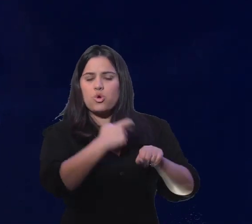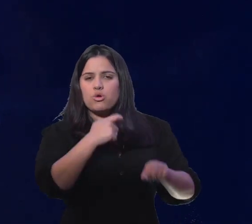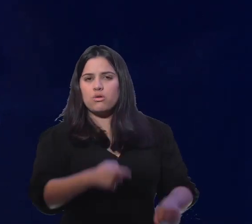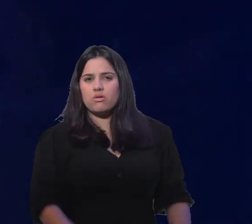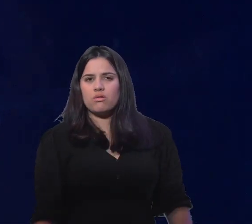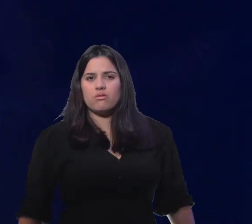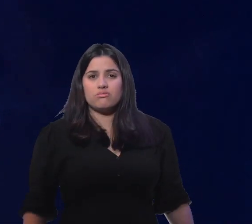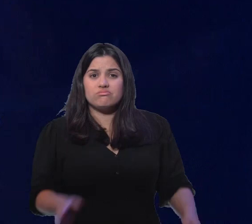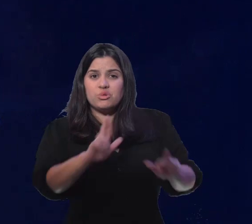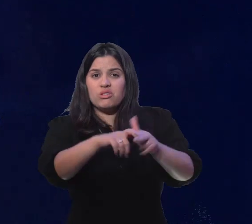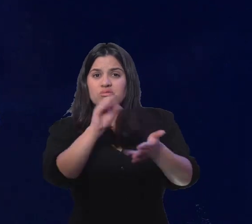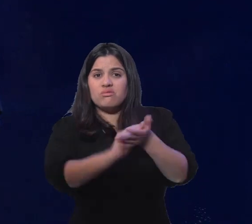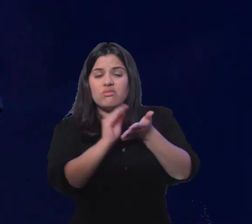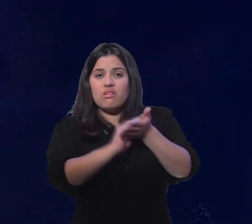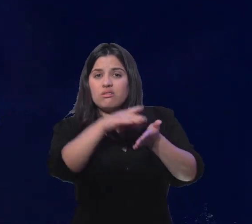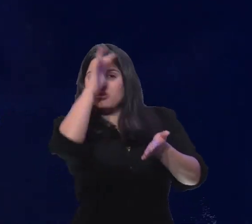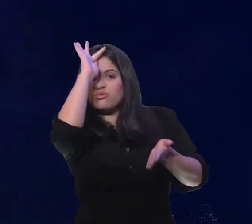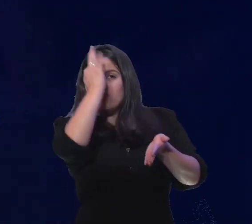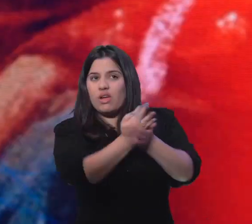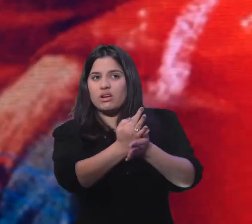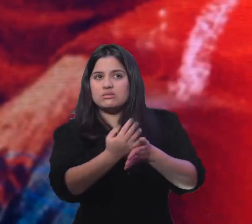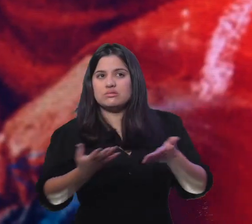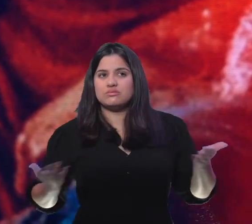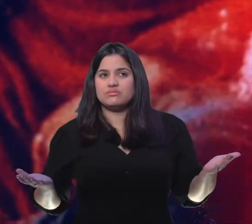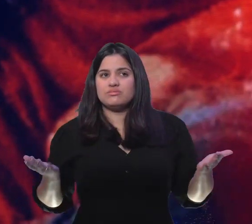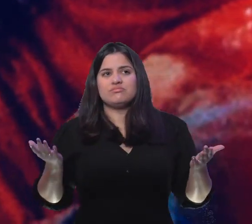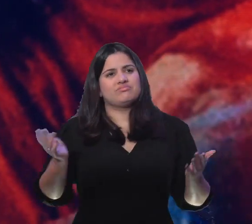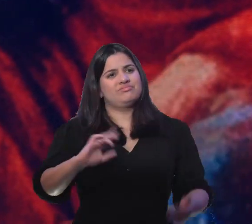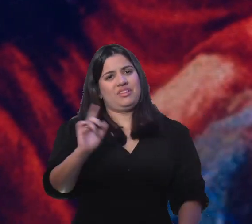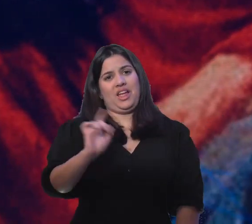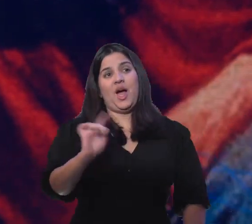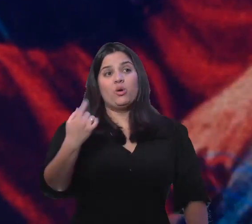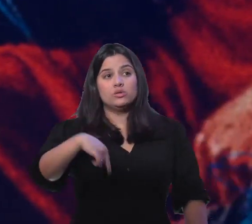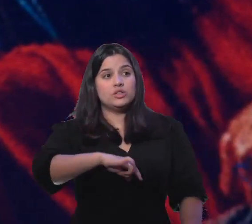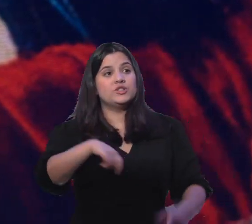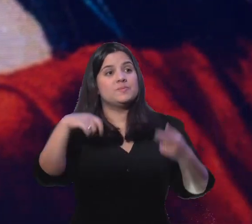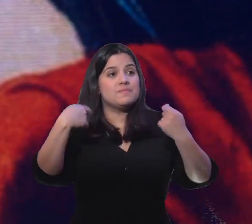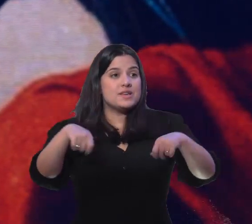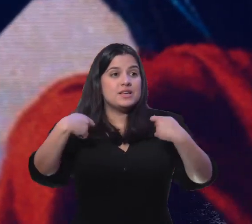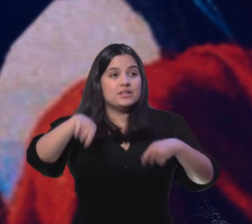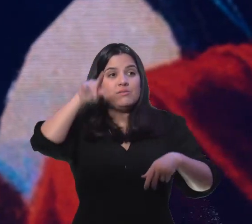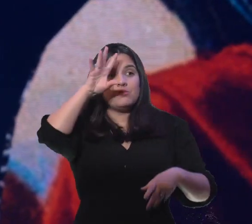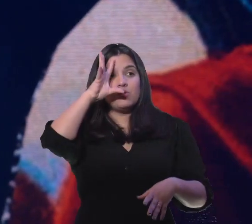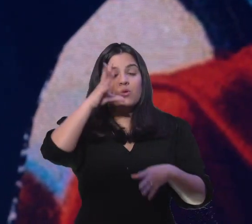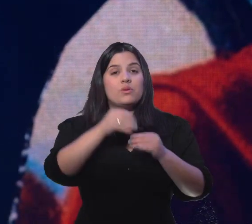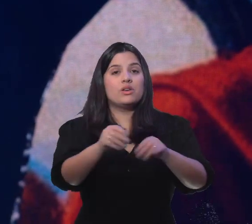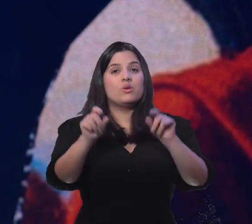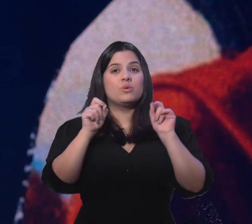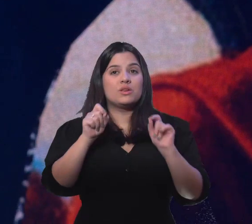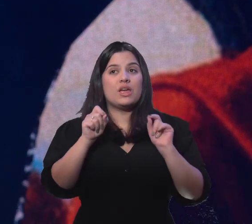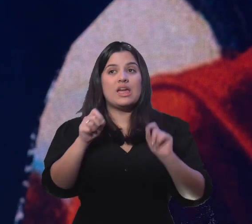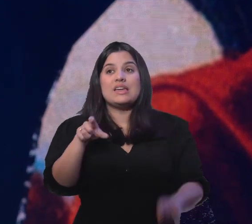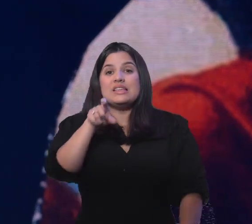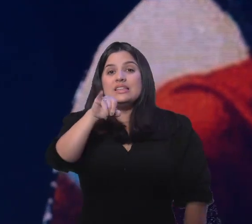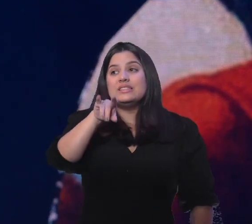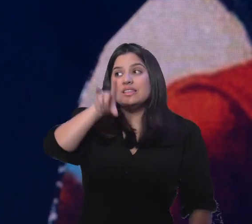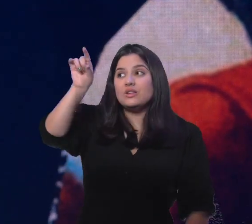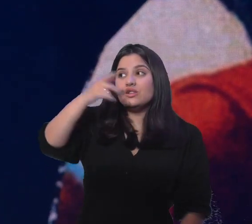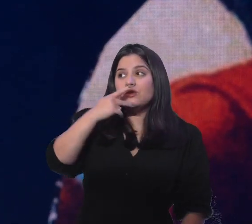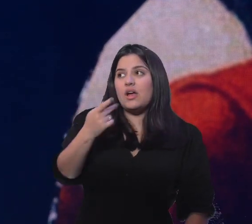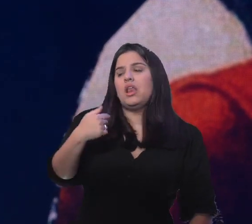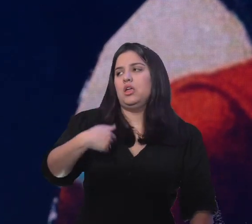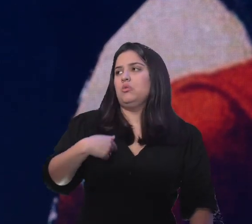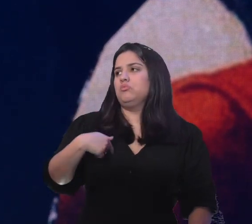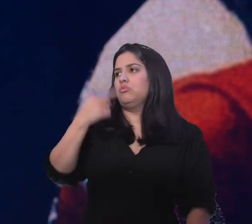fortaleza, da falta de fé. E a gente precisa entender que quando Ele promete que vai fazer algo na tua vida, é porque Ele vai